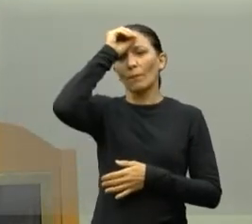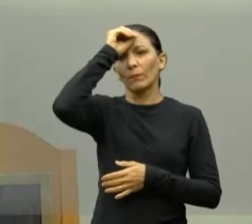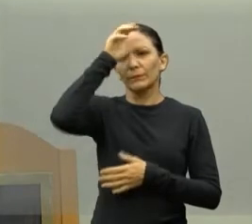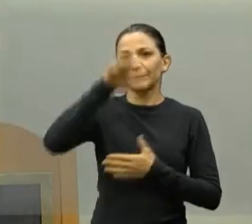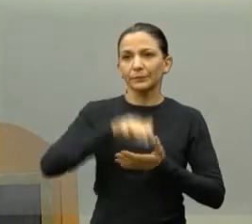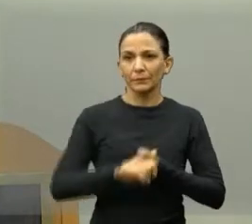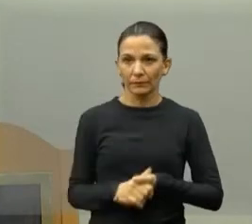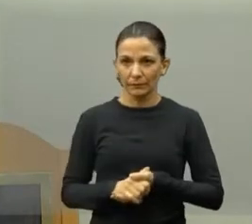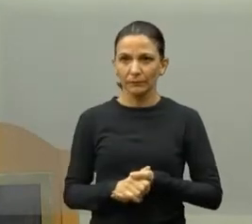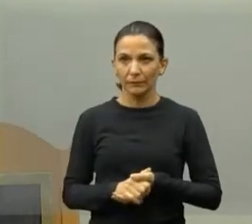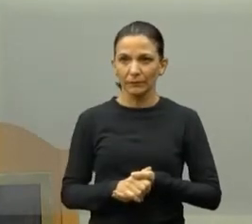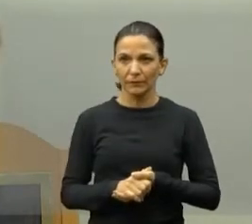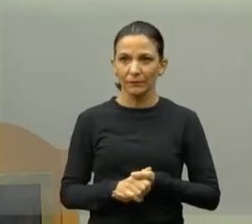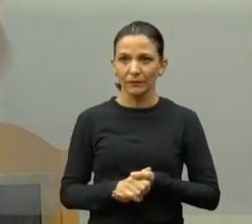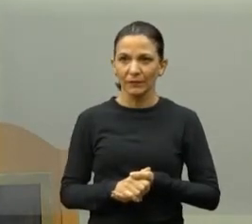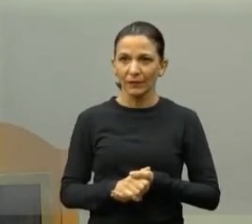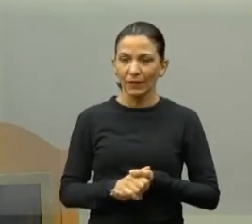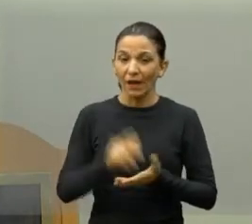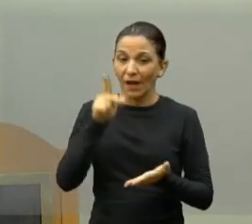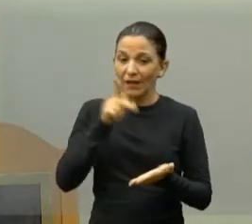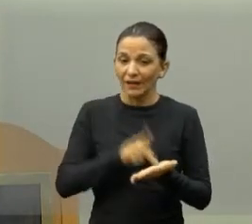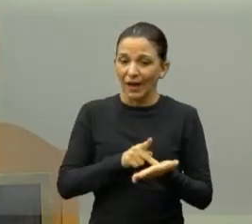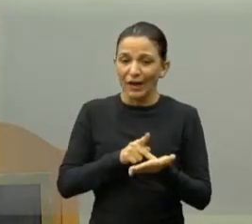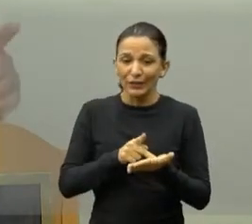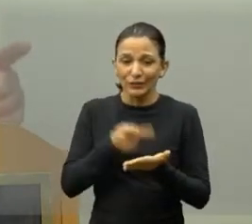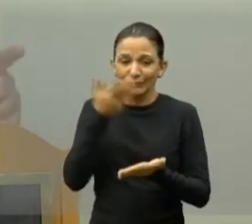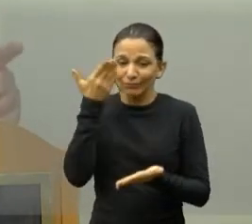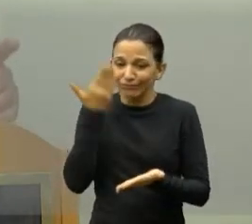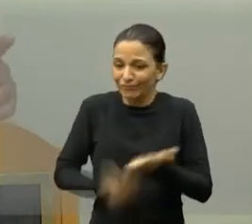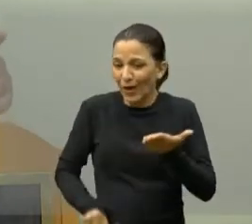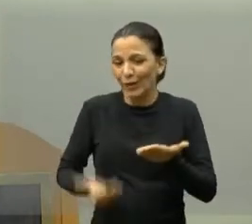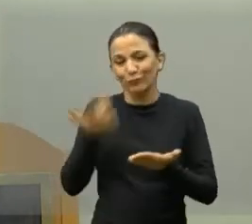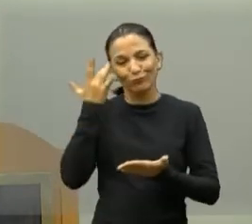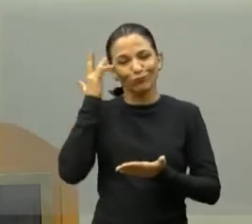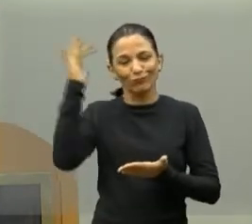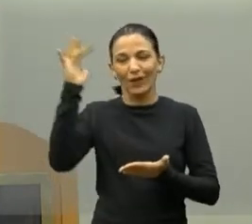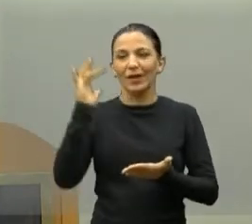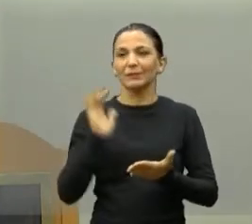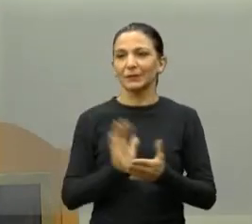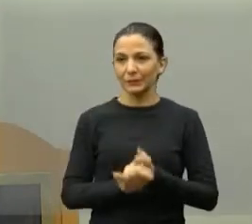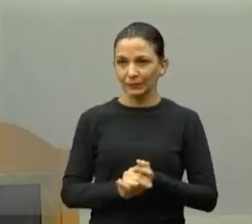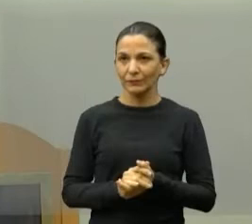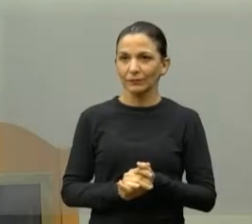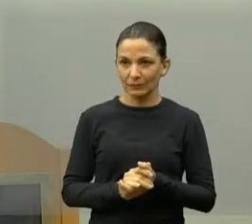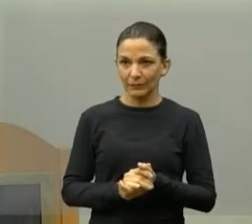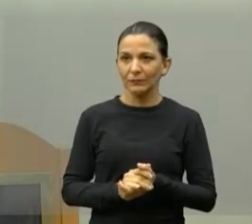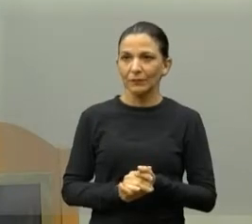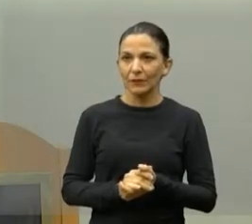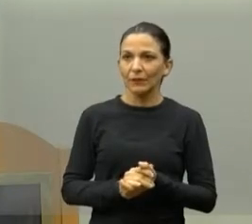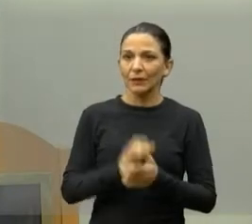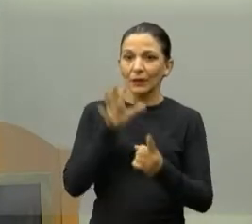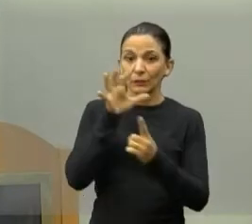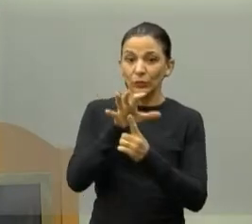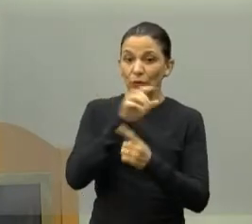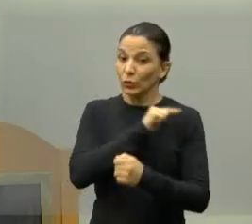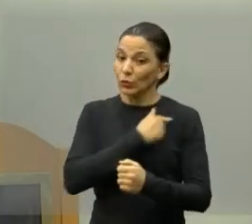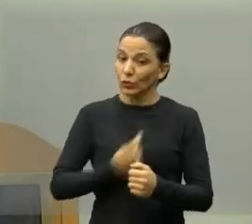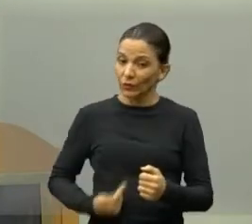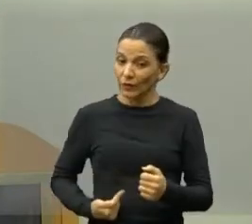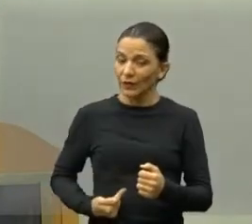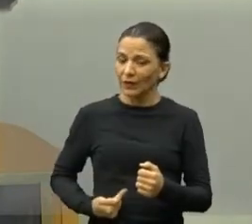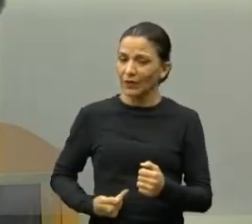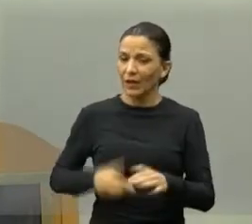Oi e aí fica desfocada da realidade da população e às vezes sem saber está prejudicando o governo